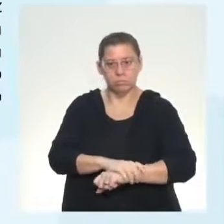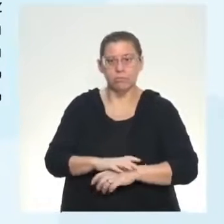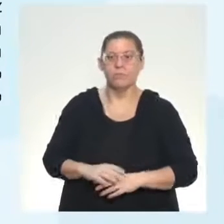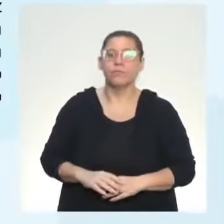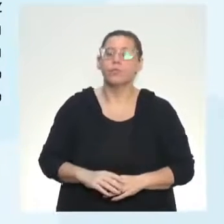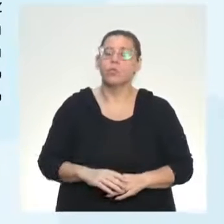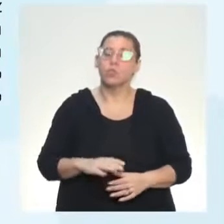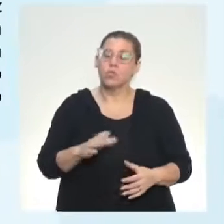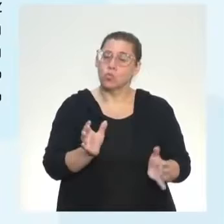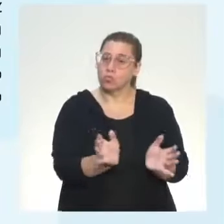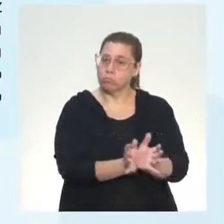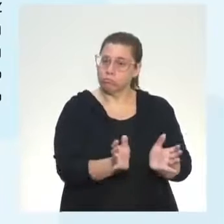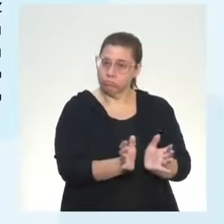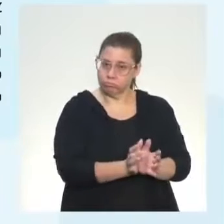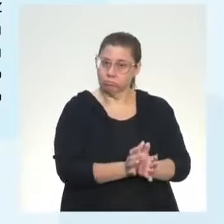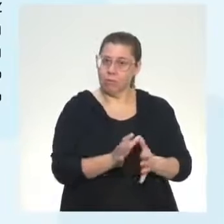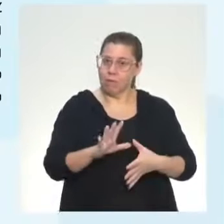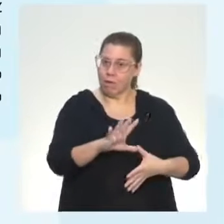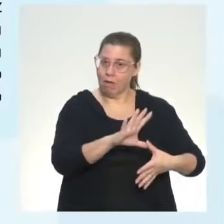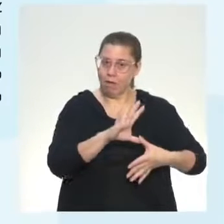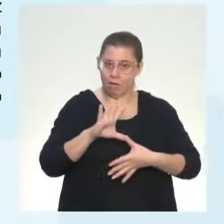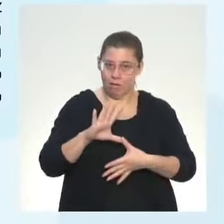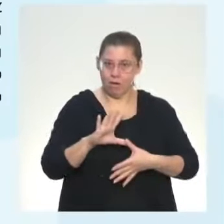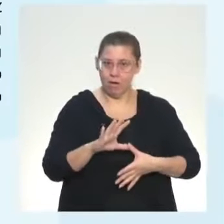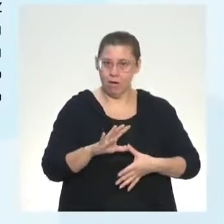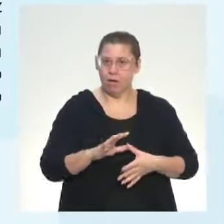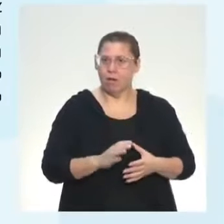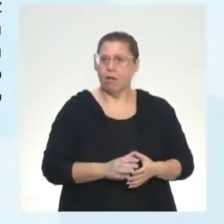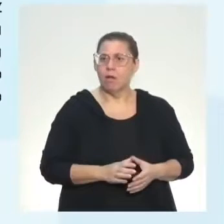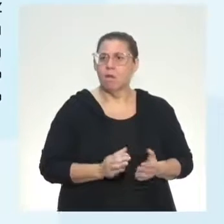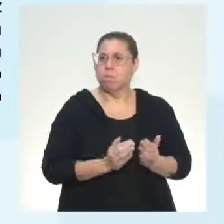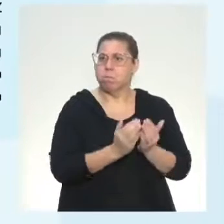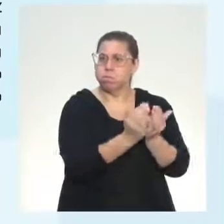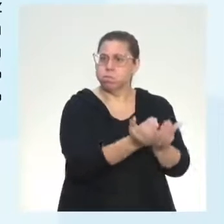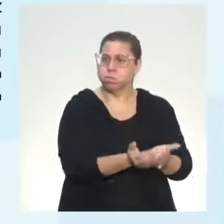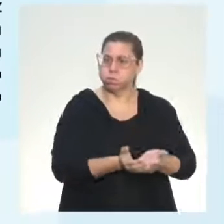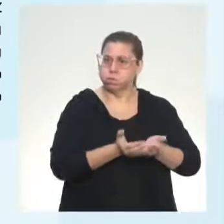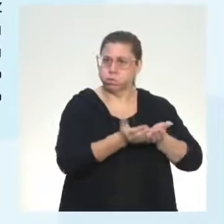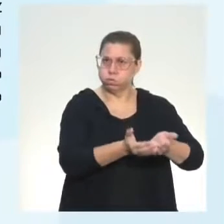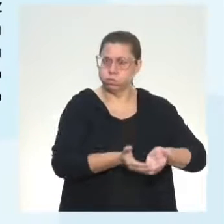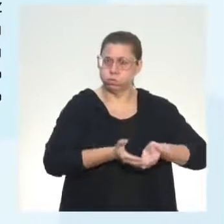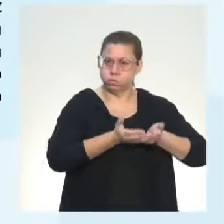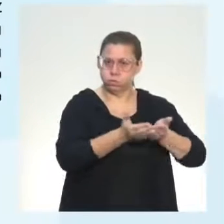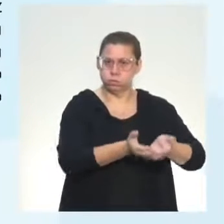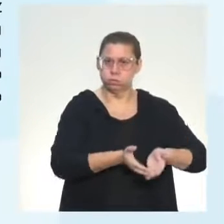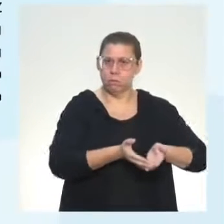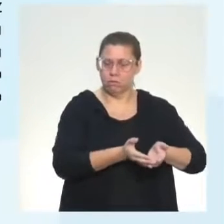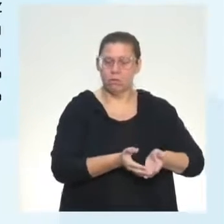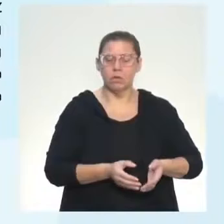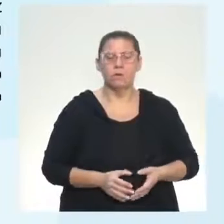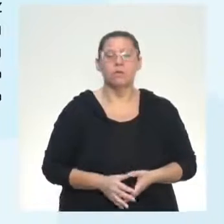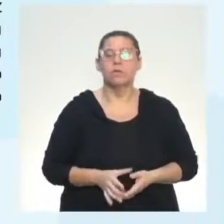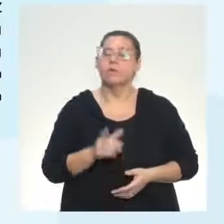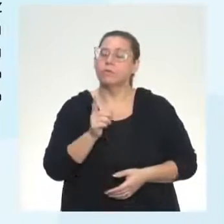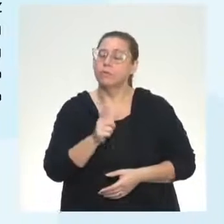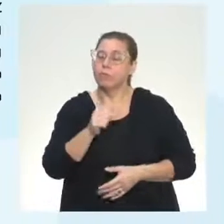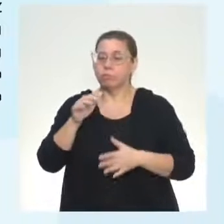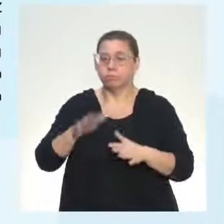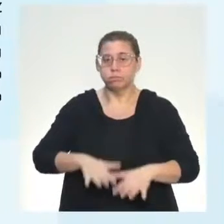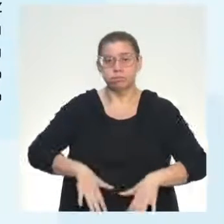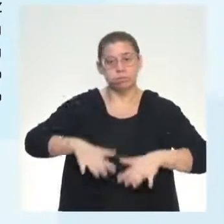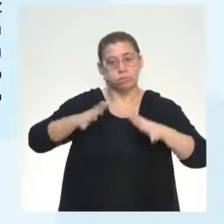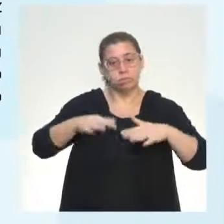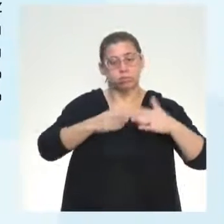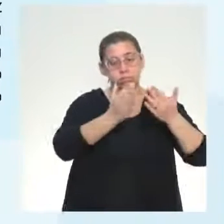continente americano. As caravanas de comerciantes cruzavam o continente